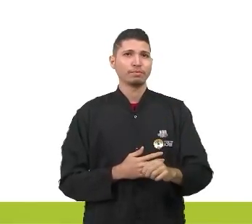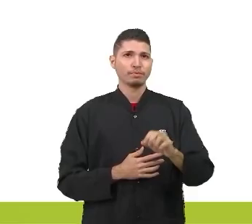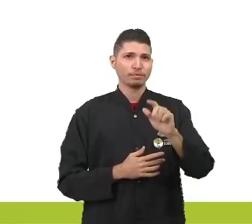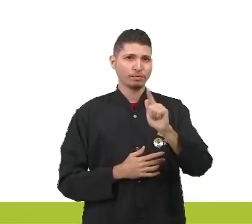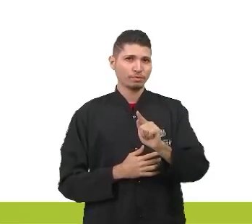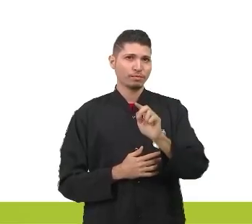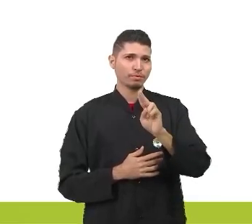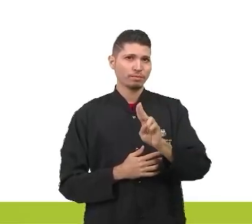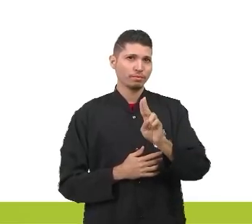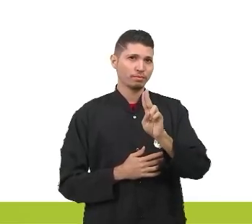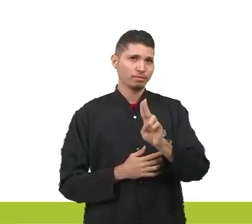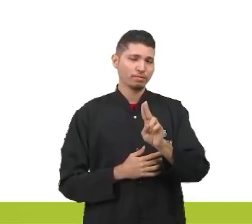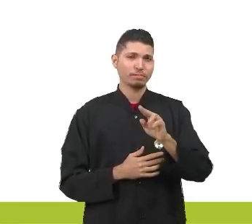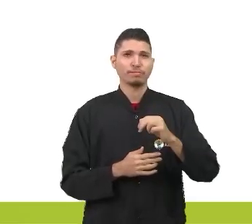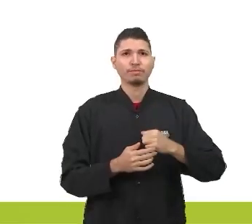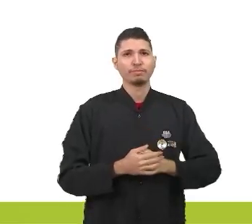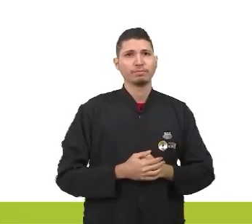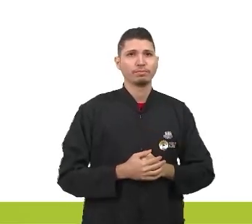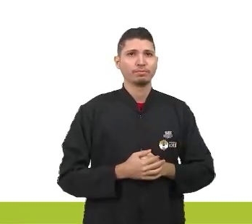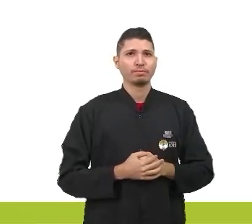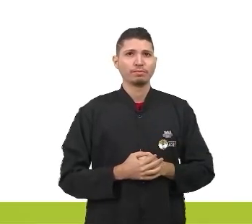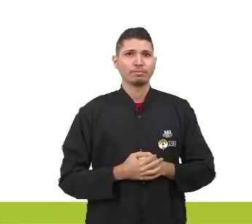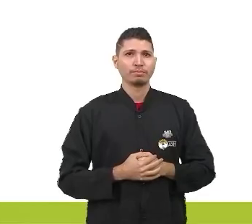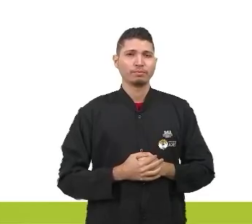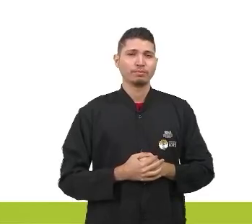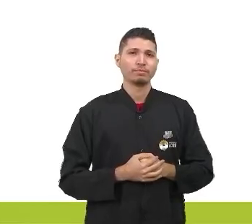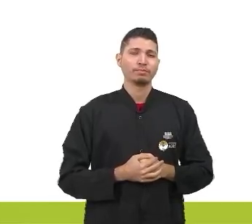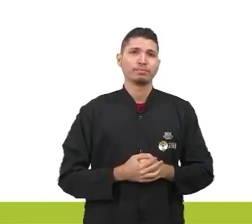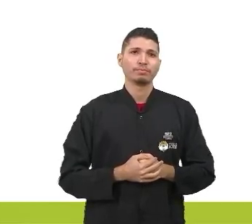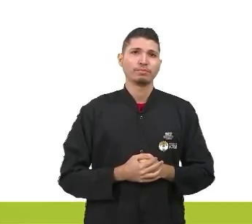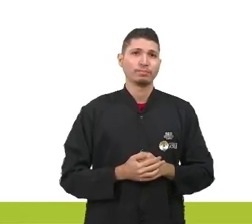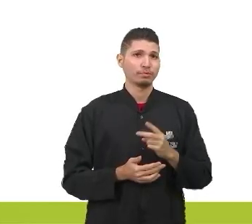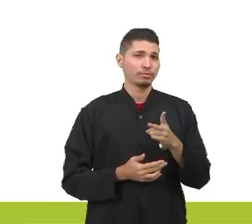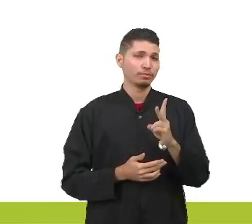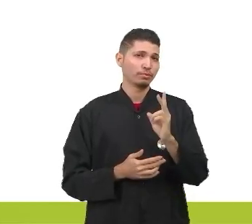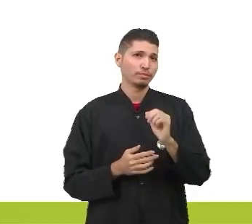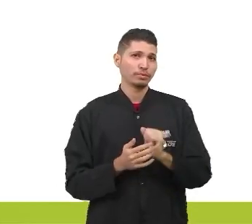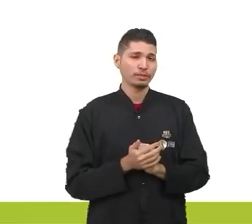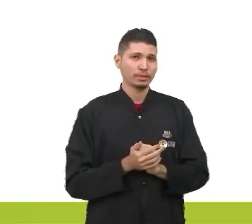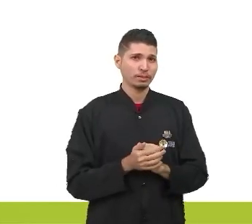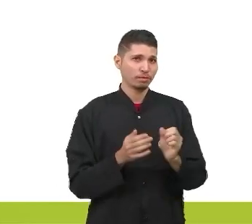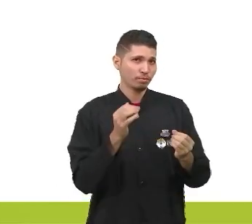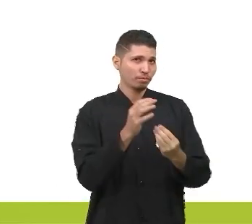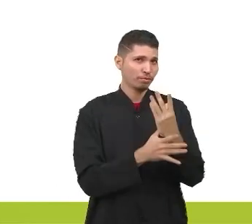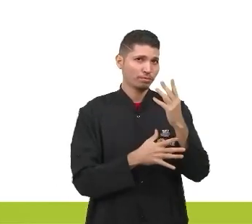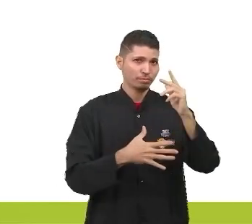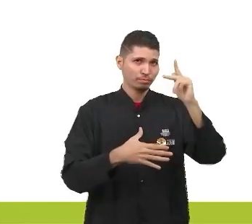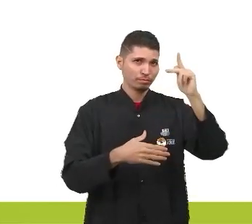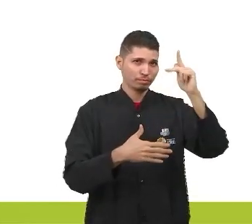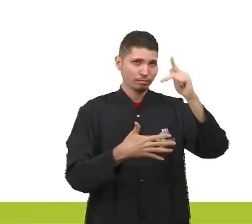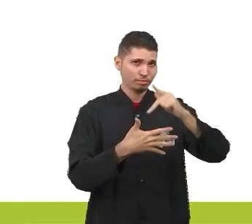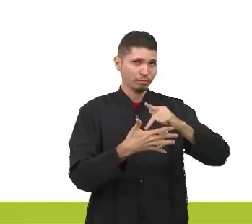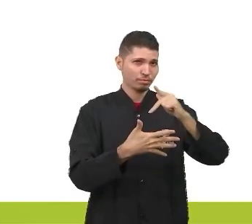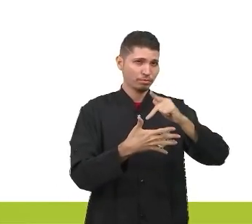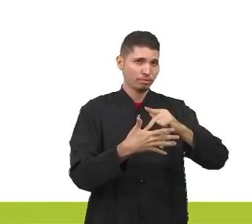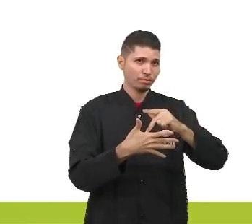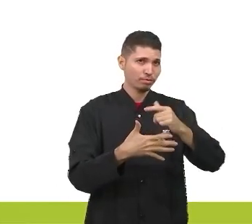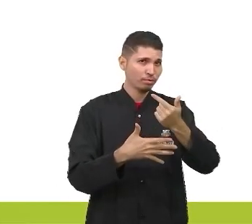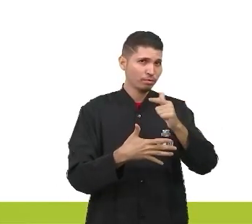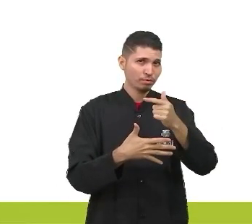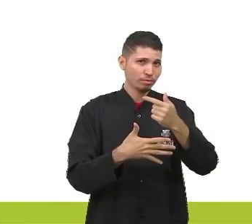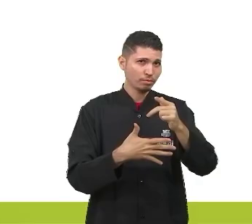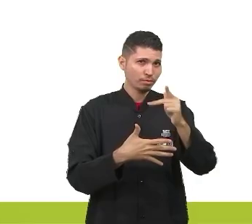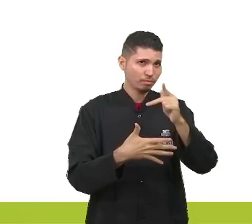GUU. AG. Opa, então aqui eu vou continuar tendo a produção de proteína. Então eu não vou ter uma